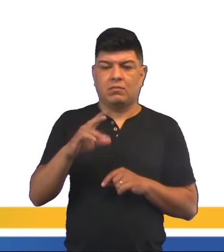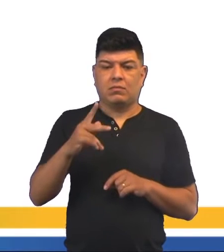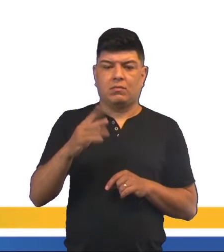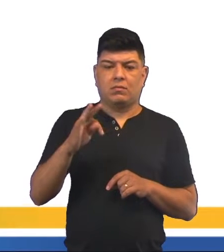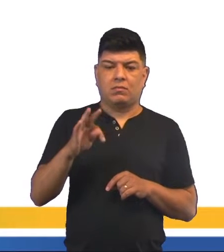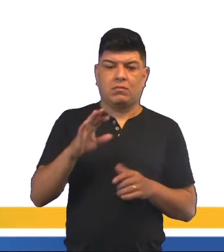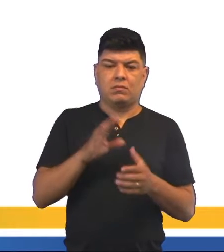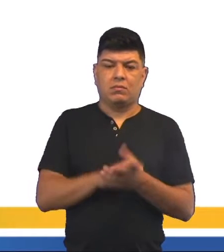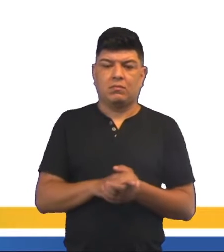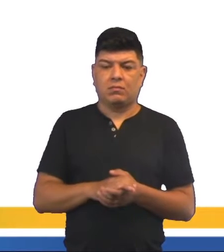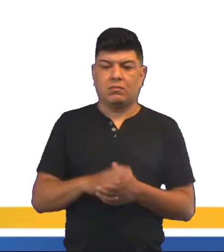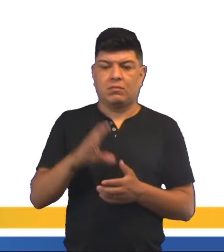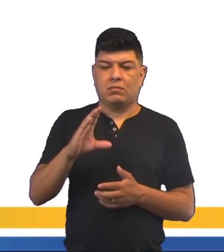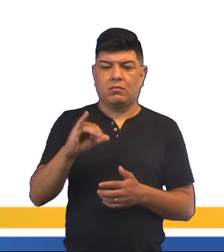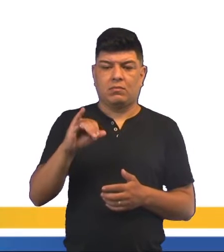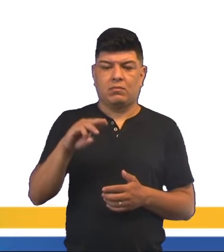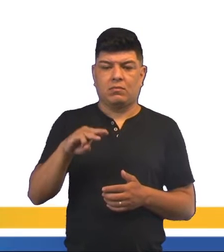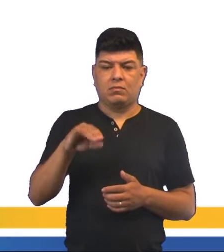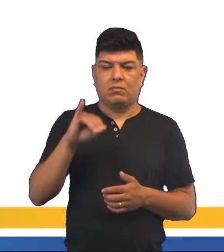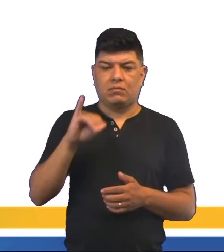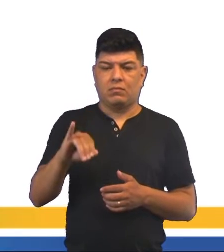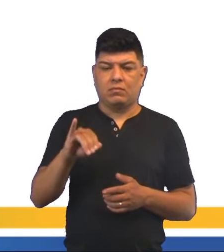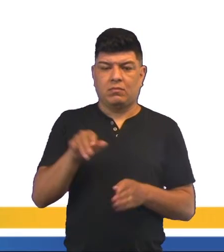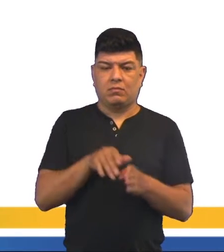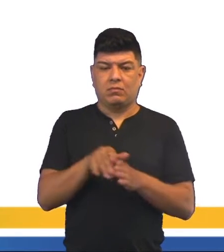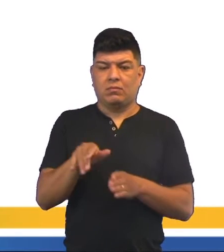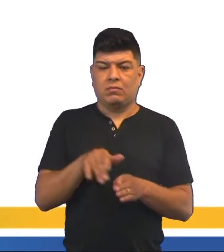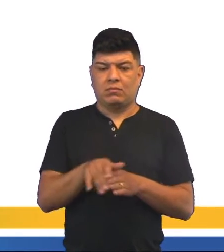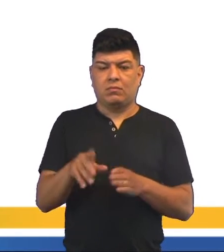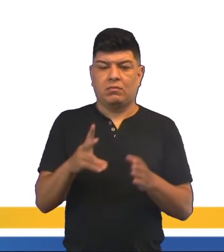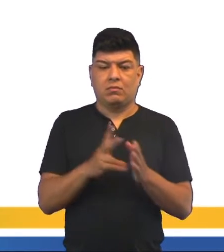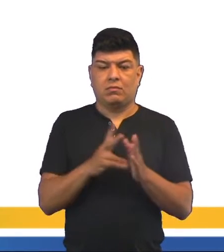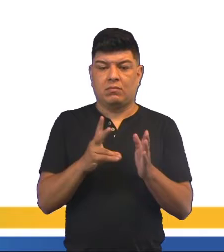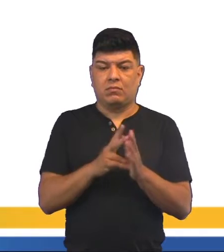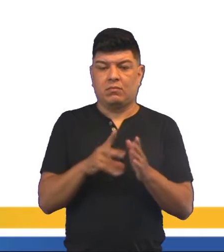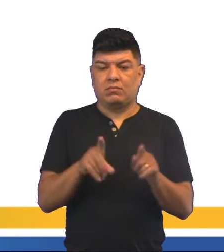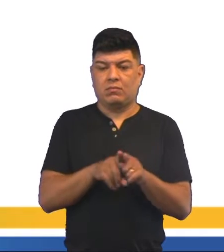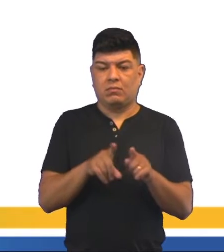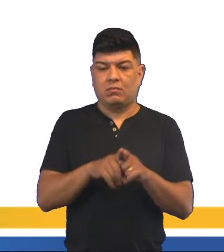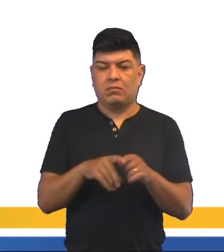Terra, a CIMI, né, que é o Conselho Indigenista Missionário,